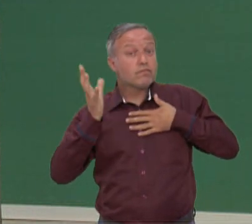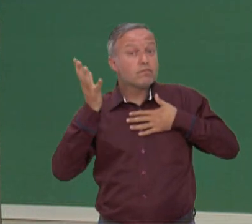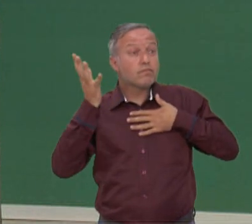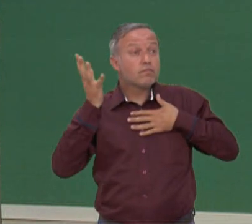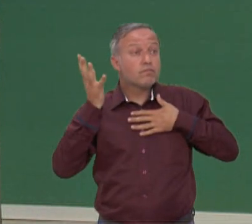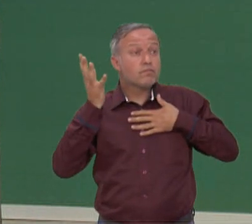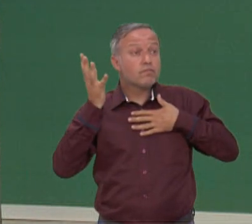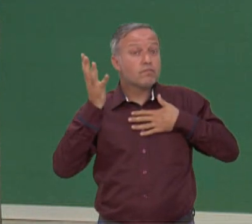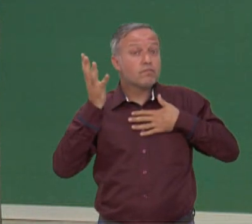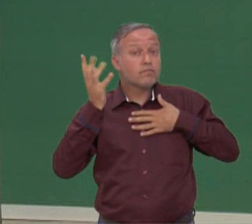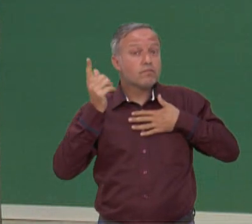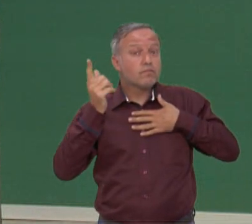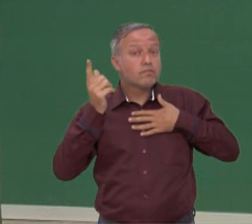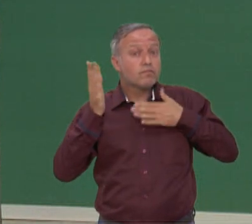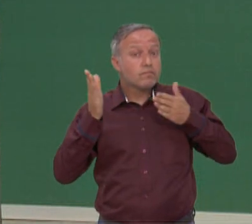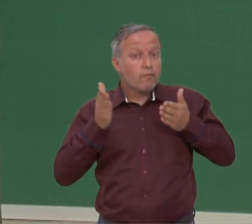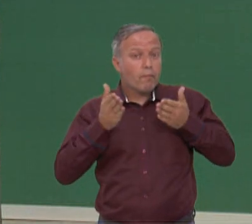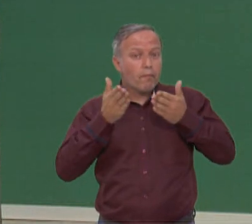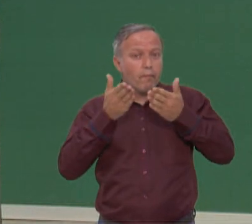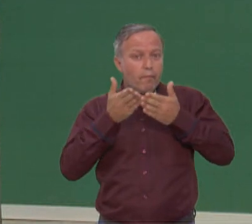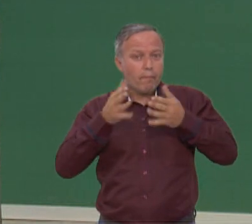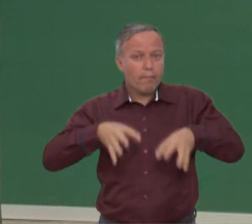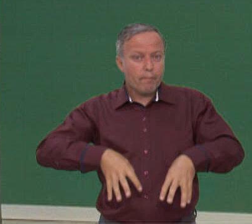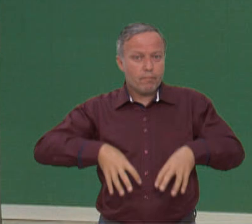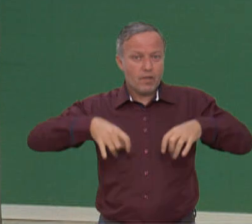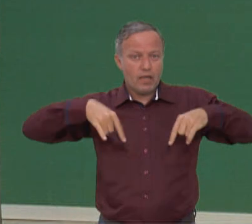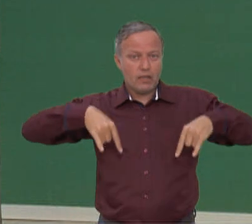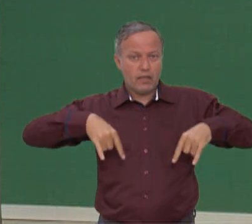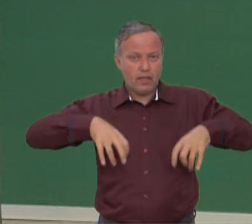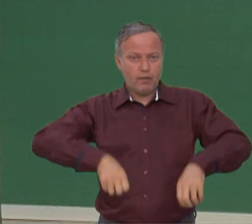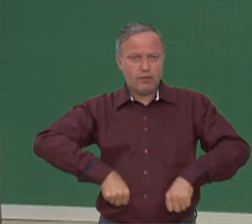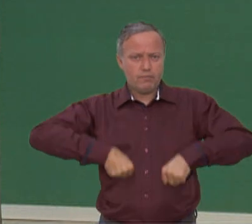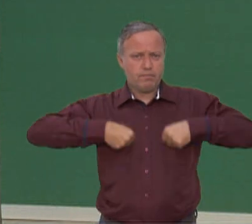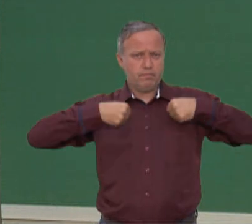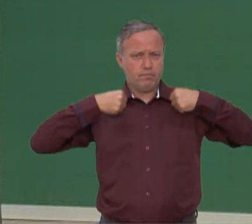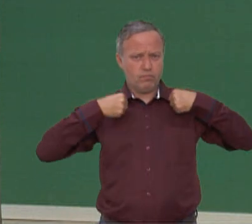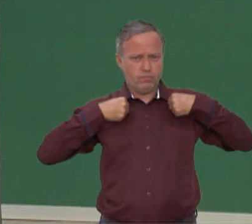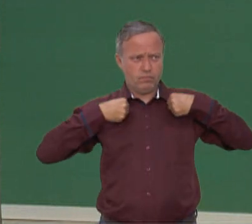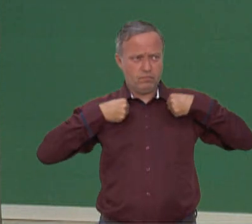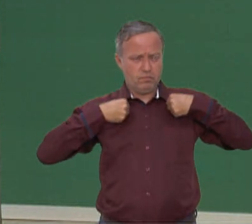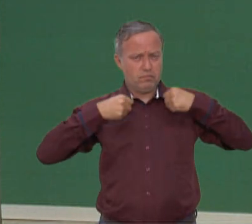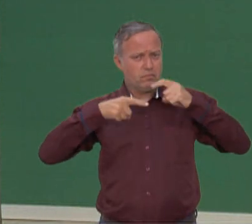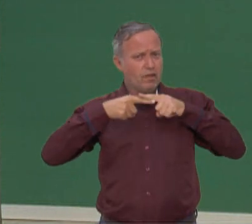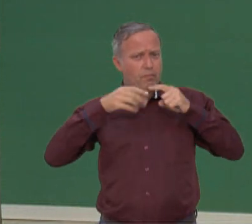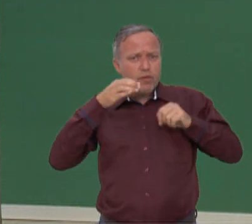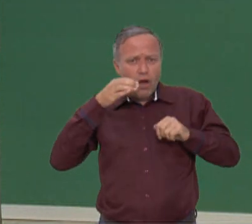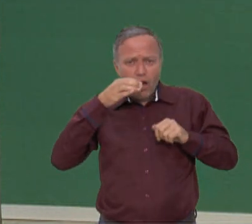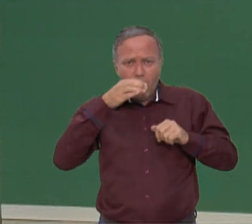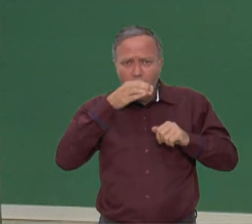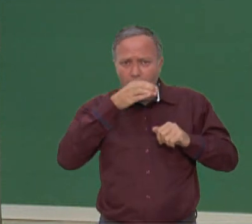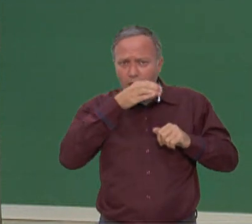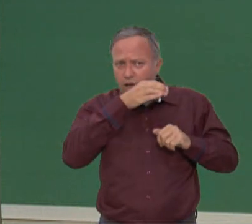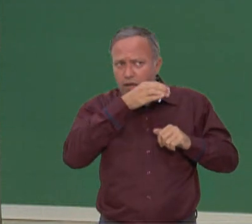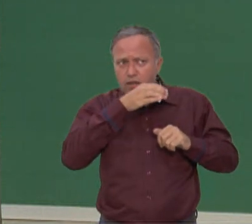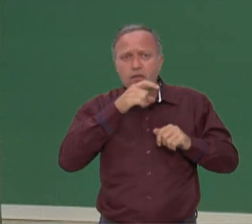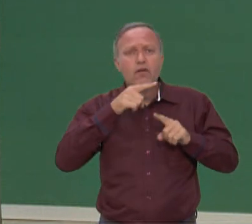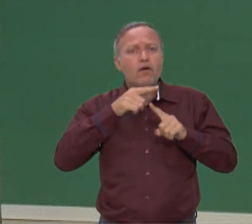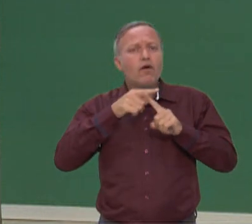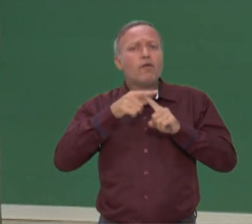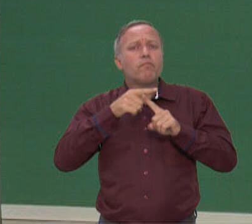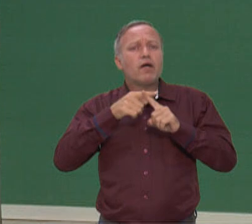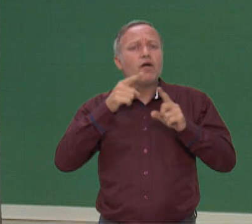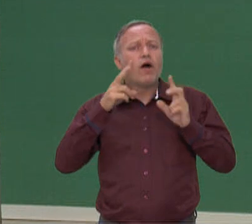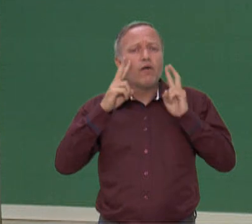o que é abordado? Que sim, ele esquenta, mas será que na verdade ele esquenta mesmo? Então assim, a definição que eu trouxe